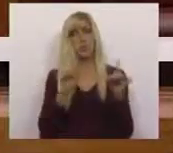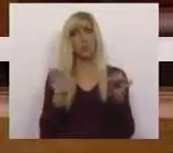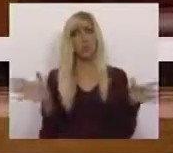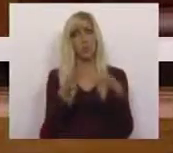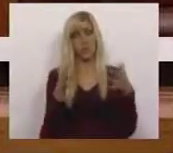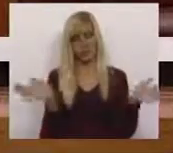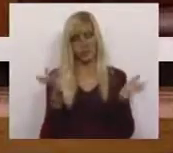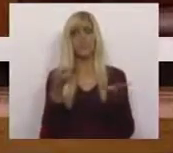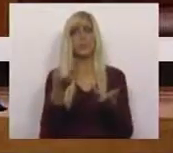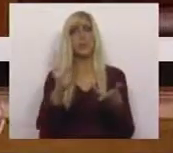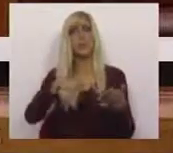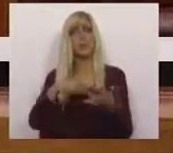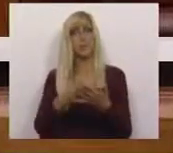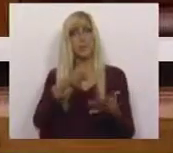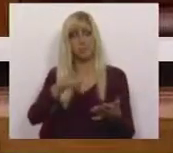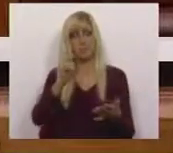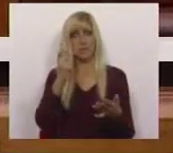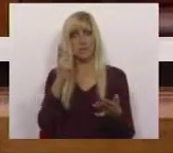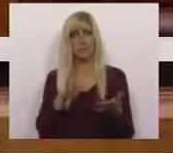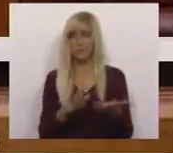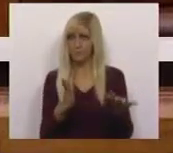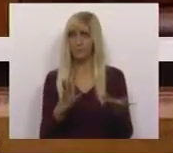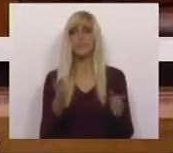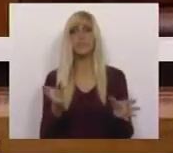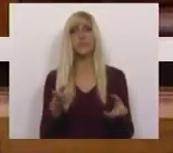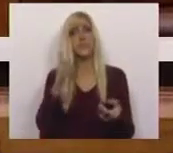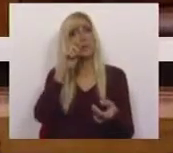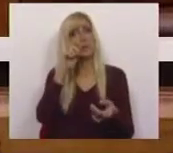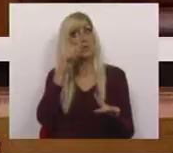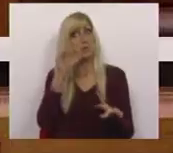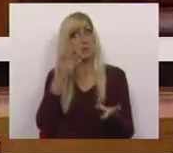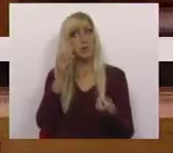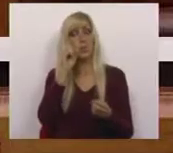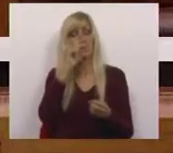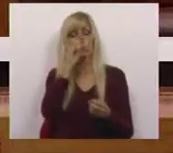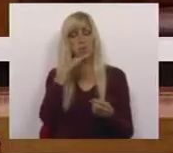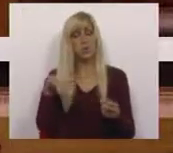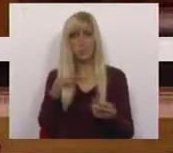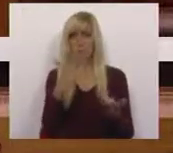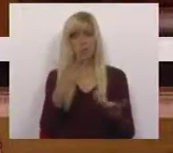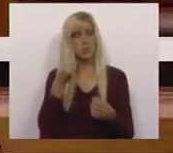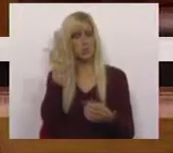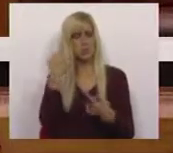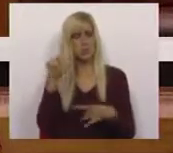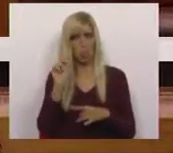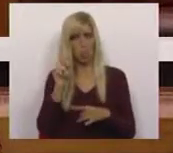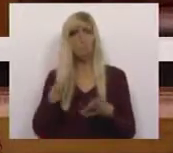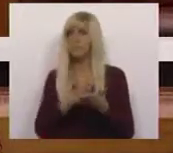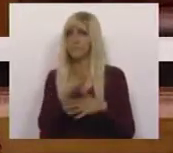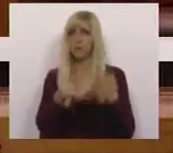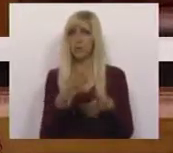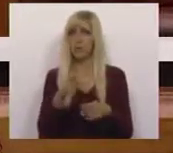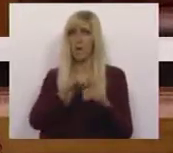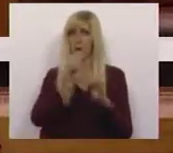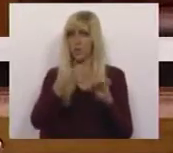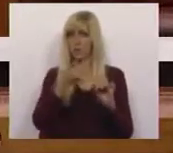coletivo. Também por proposta do PEV, a conservação da natureza não foi esquecida, prosseguindo-se no ano de 2018 o